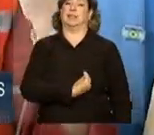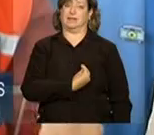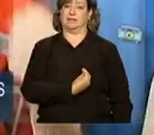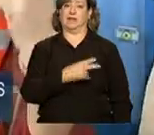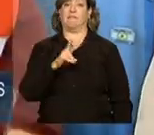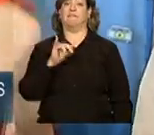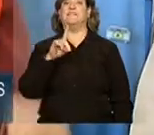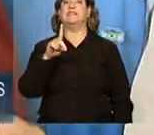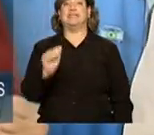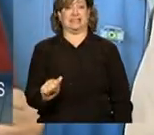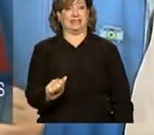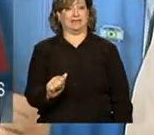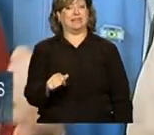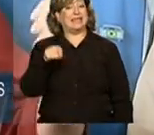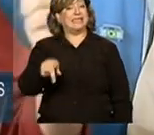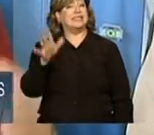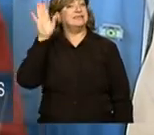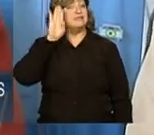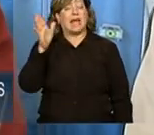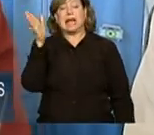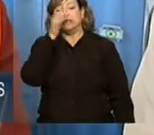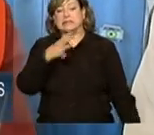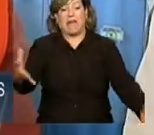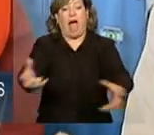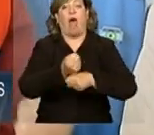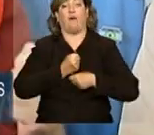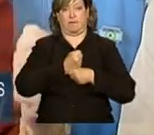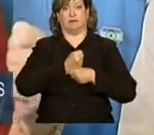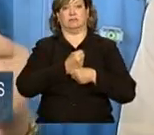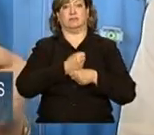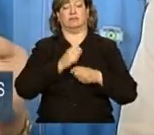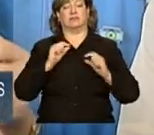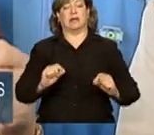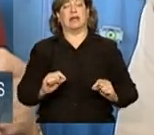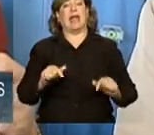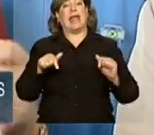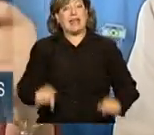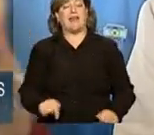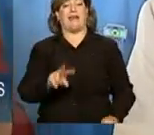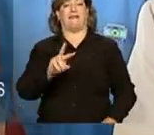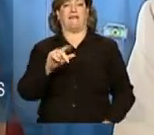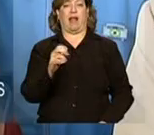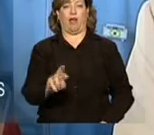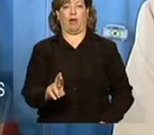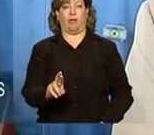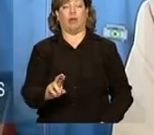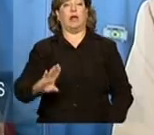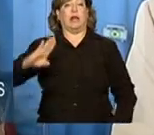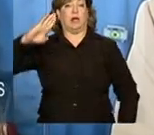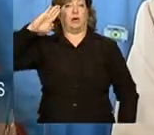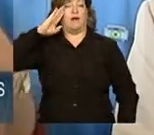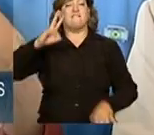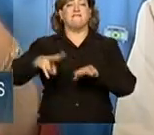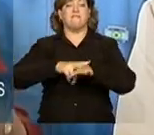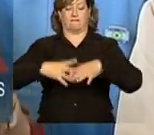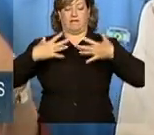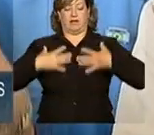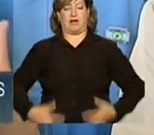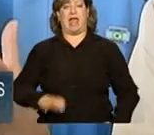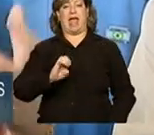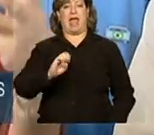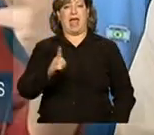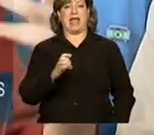é a ele que a gente salva primeiro. É esse é o nosso valor. Então o que o Exército faz? O Exército tem uma